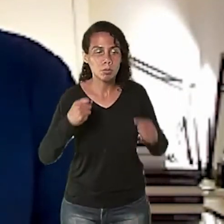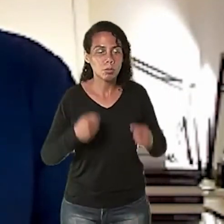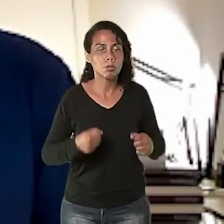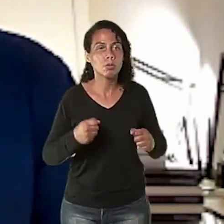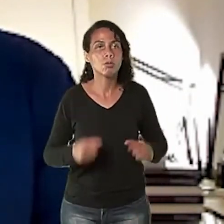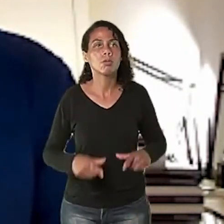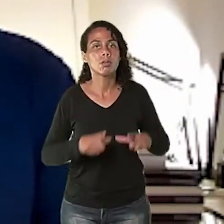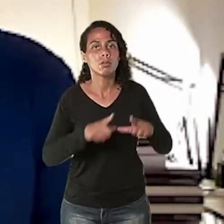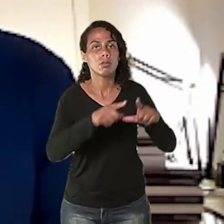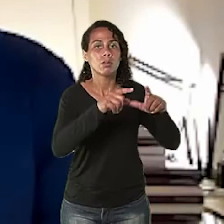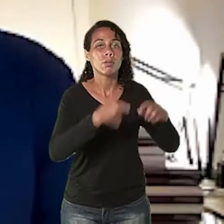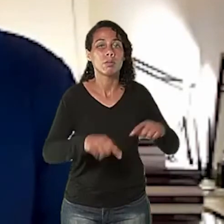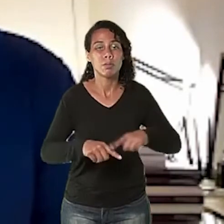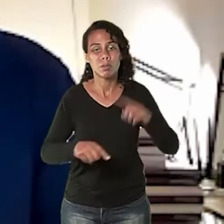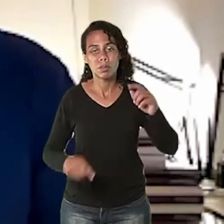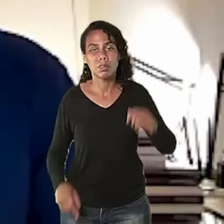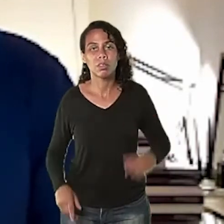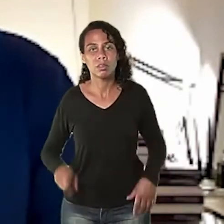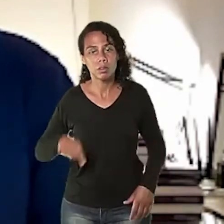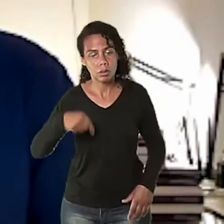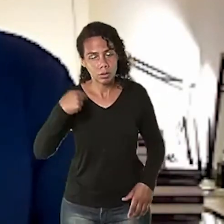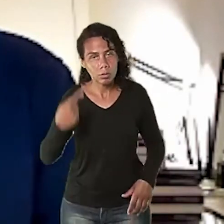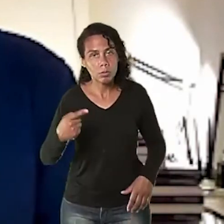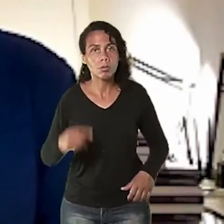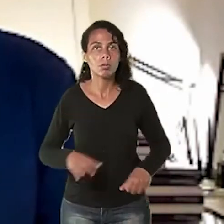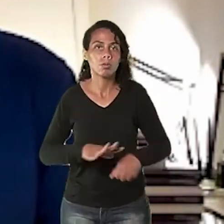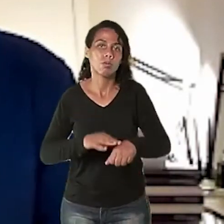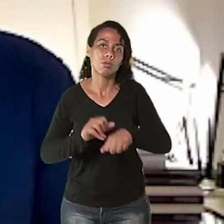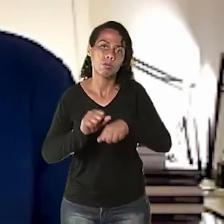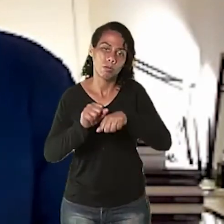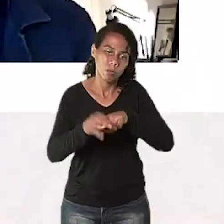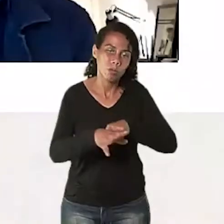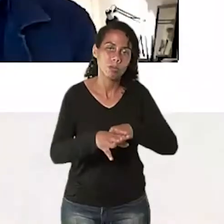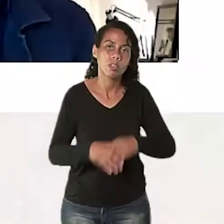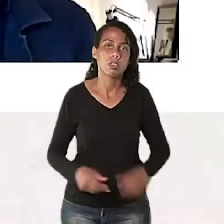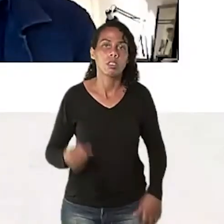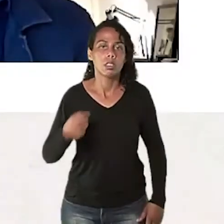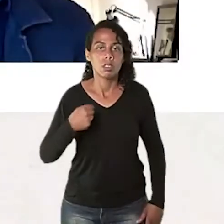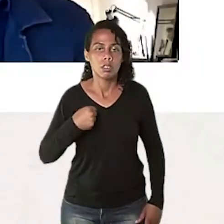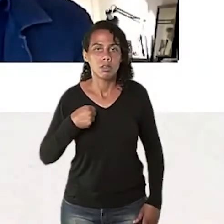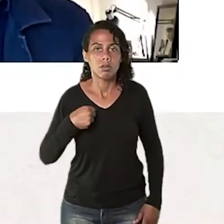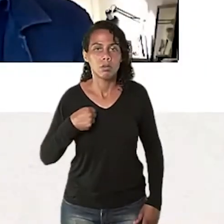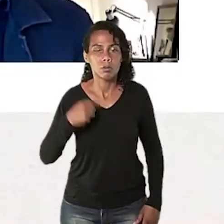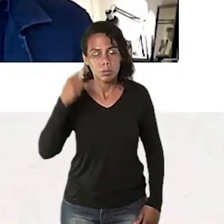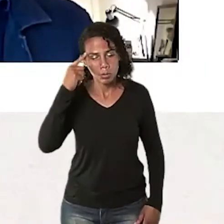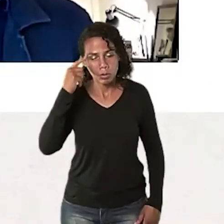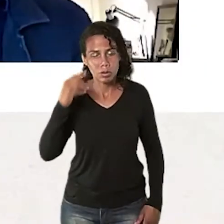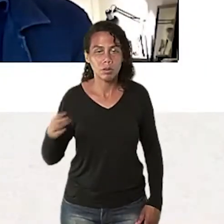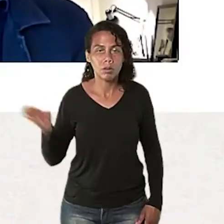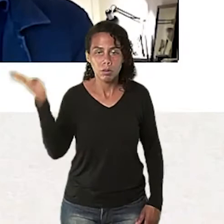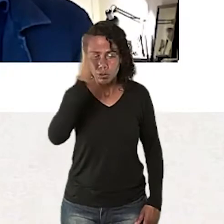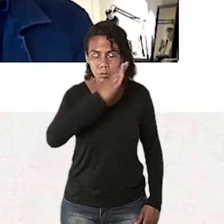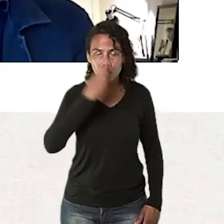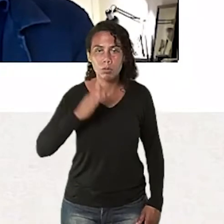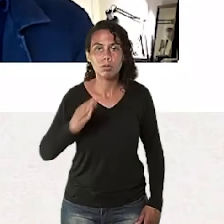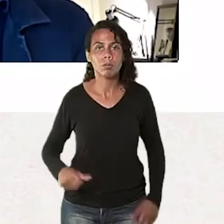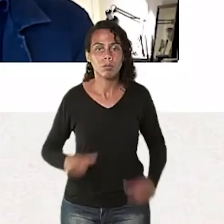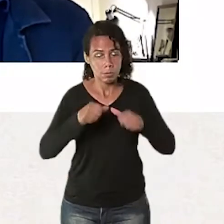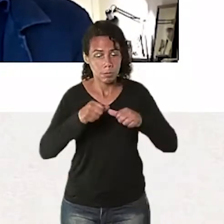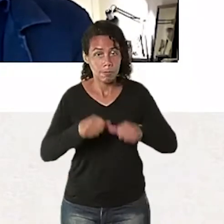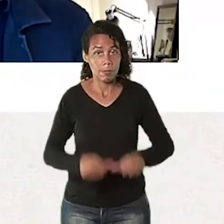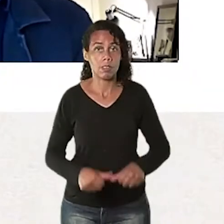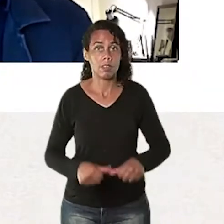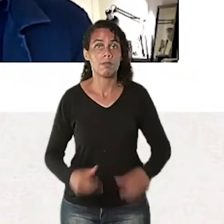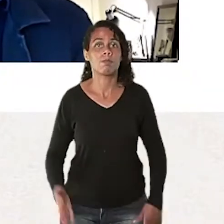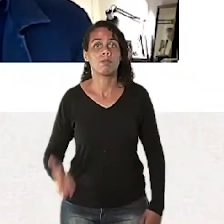Então tem um pouco nesse título tem essa decisão também. E também não cai no lugar comum, por exemplo, como o melhor lugar do mundo é aqui agora,